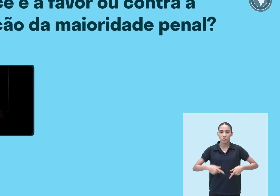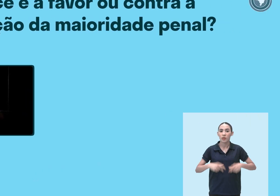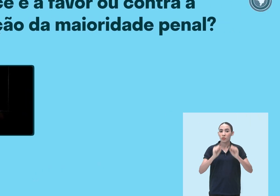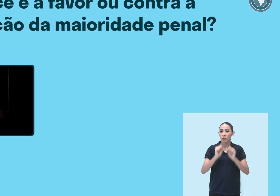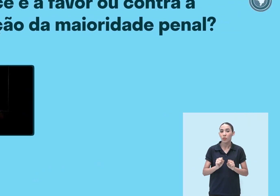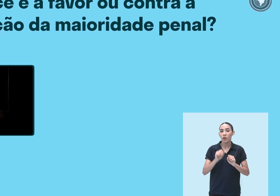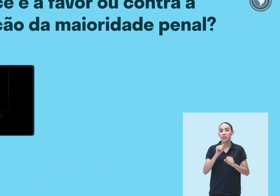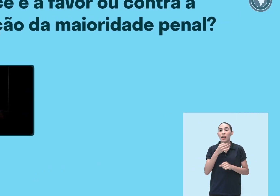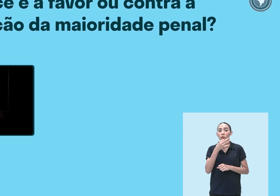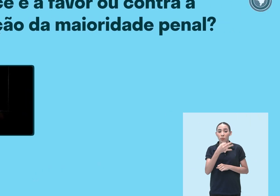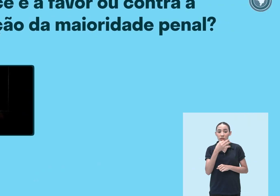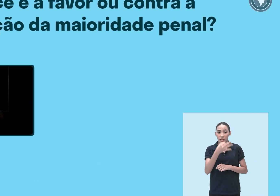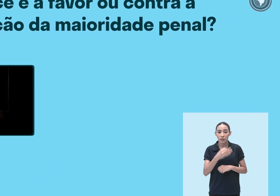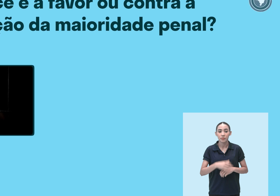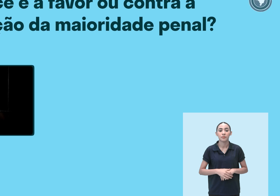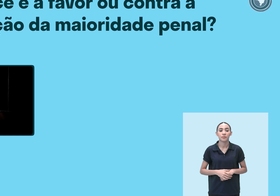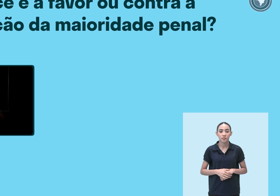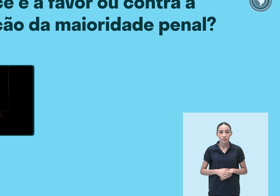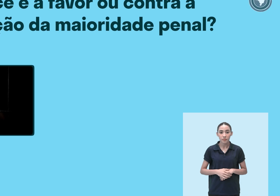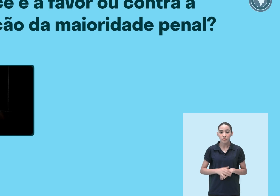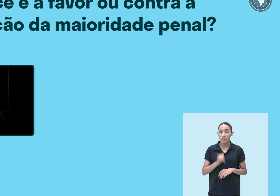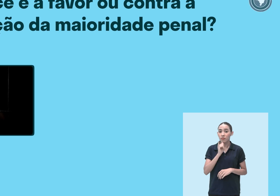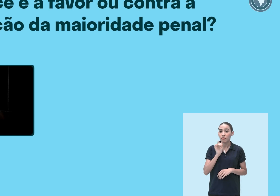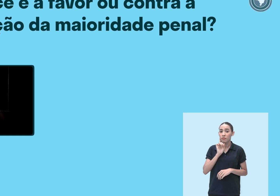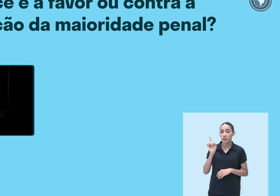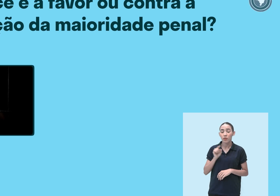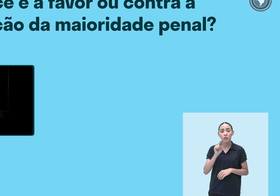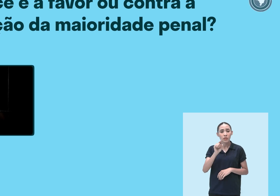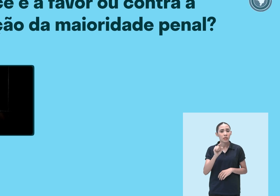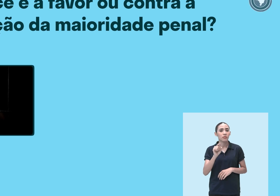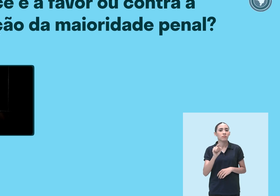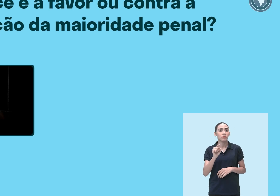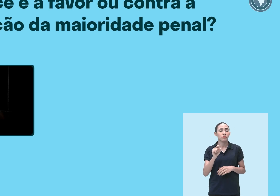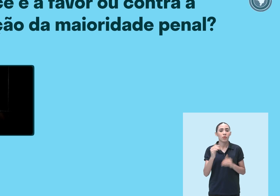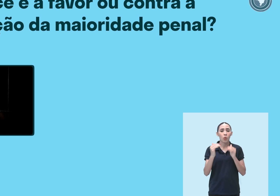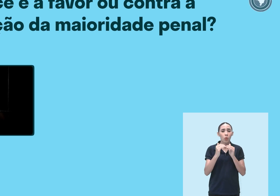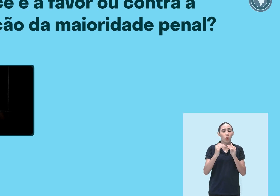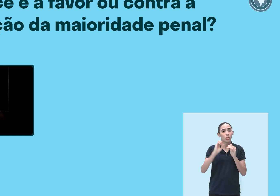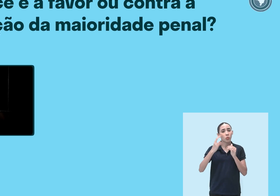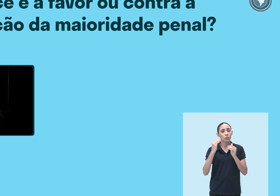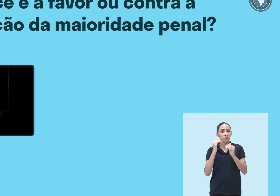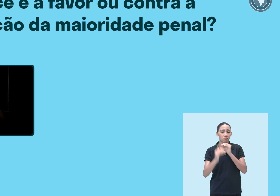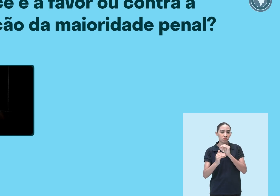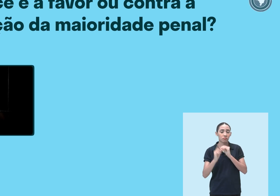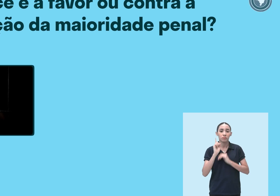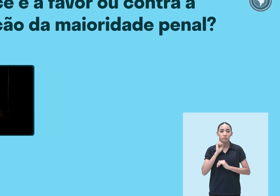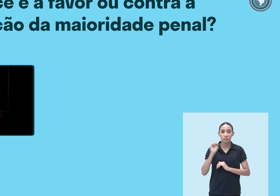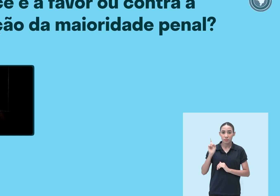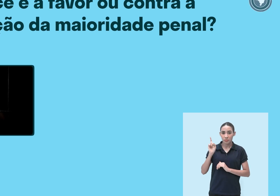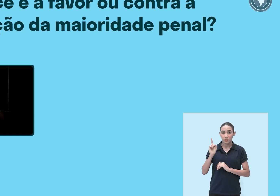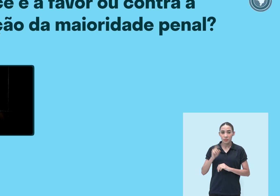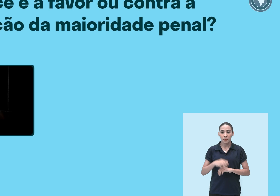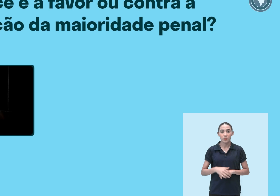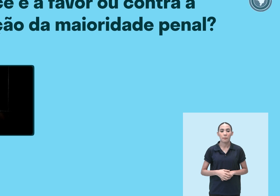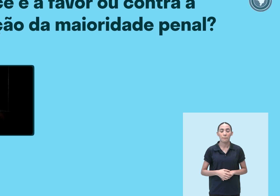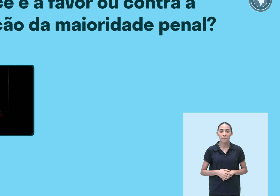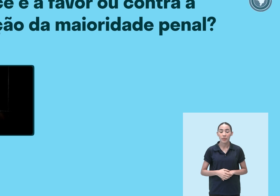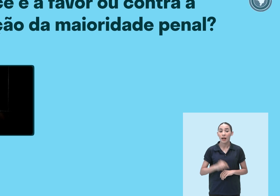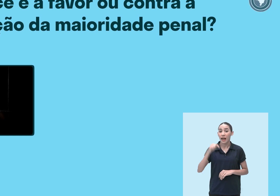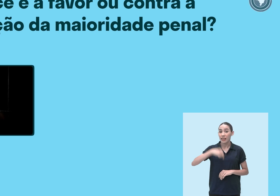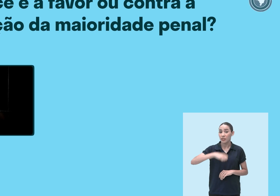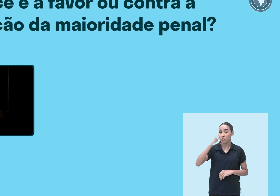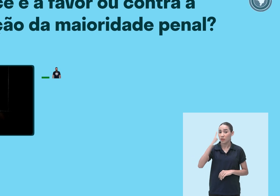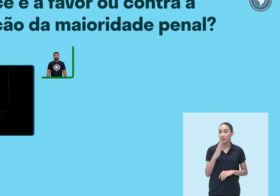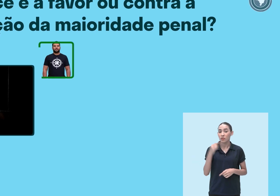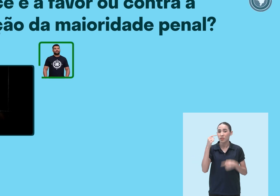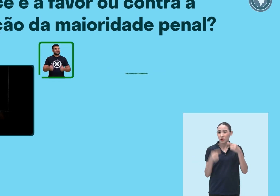se posicionar. Então, aí nesse questionamento, você é a favor ou contra a redução da maioridade penal? Aqui no Brasil